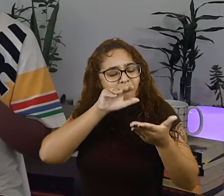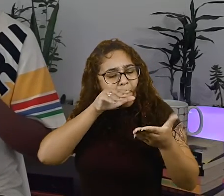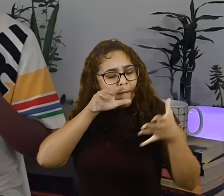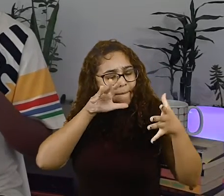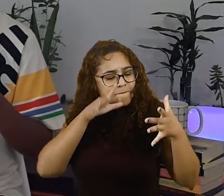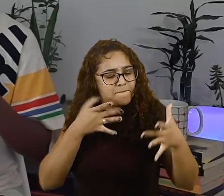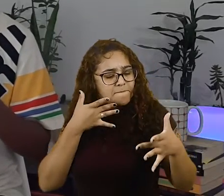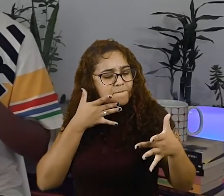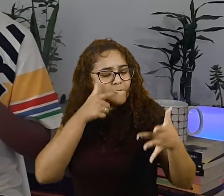Animalizava, objetificava,